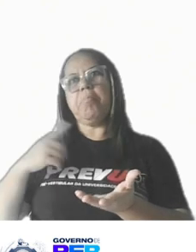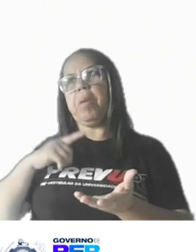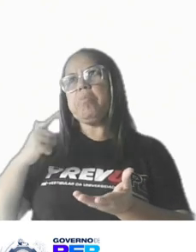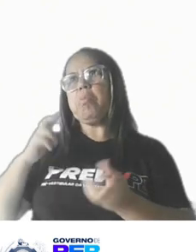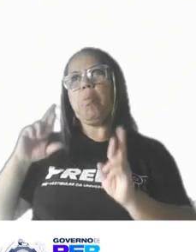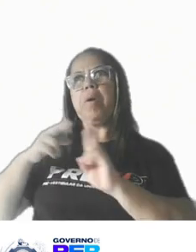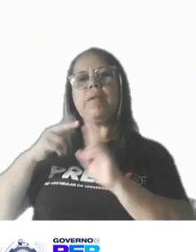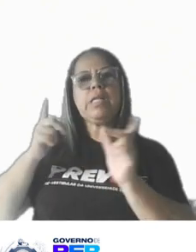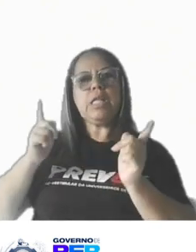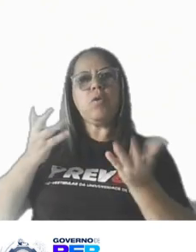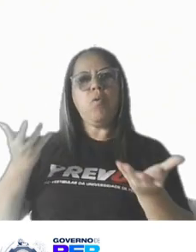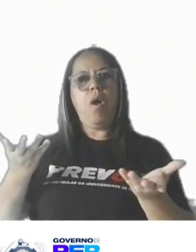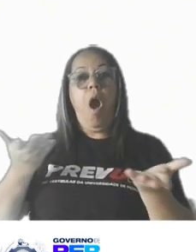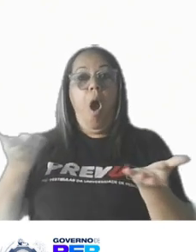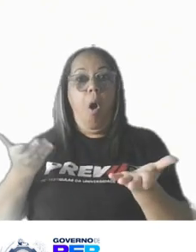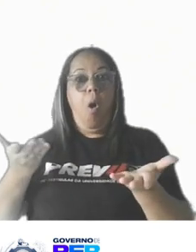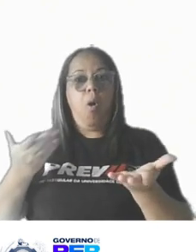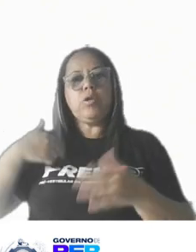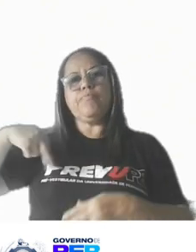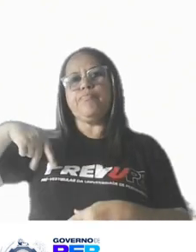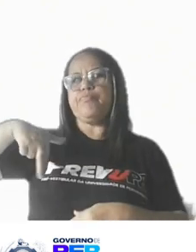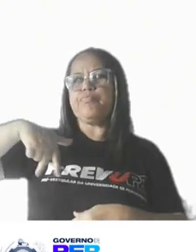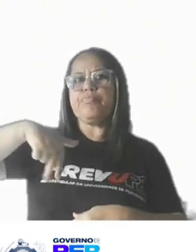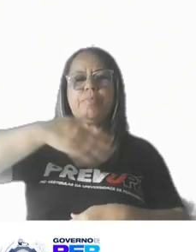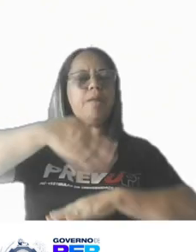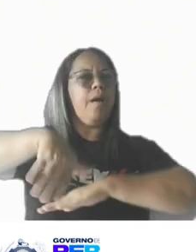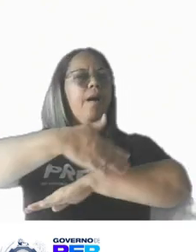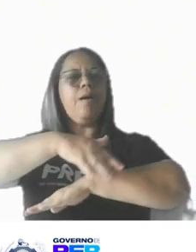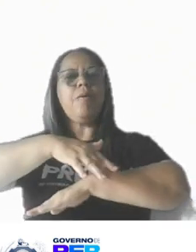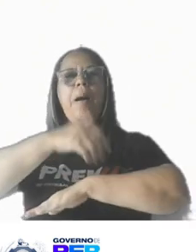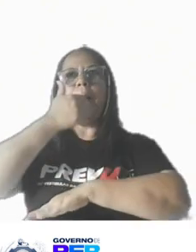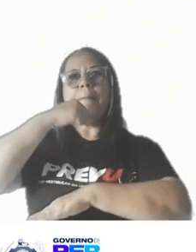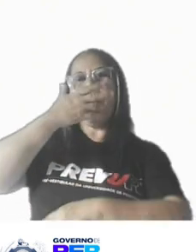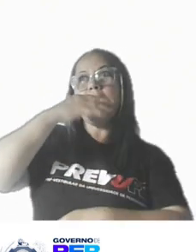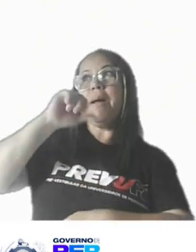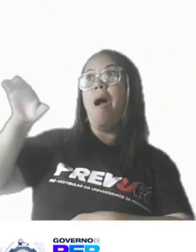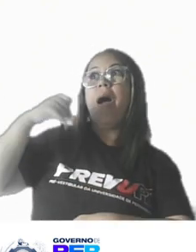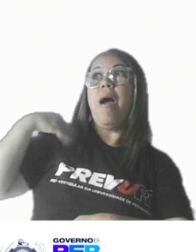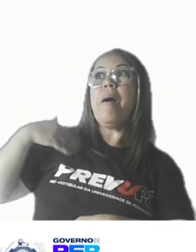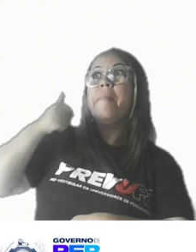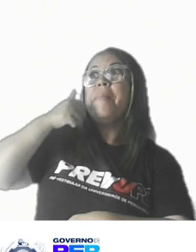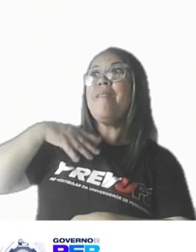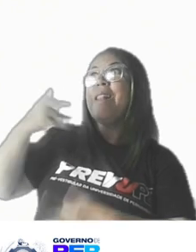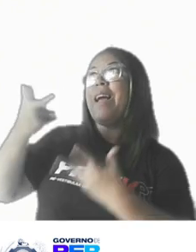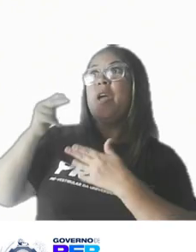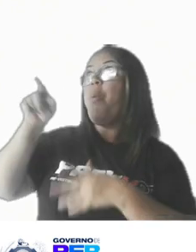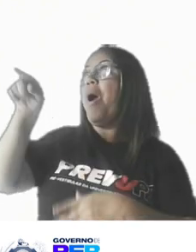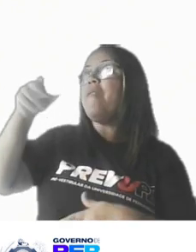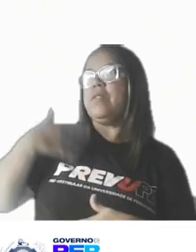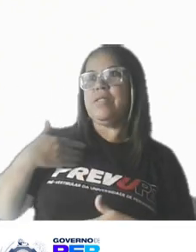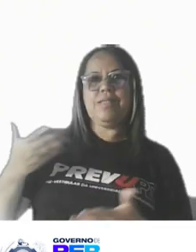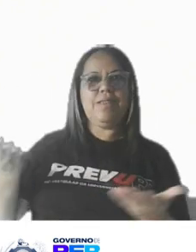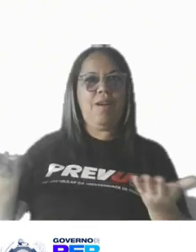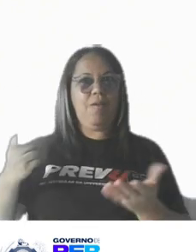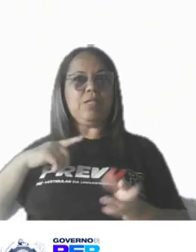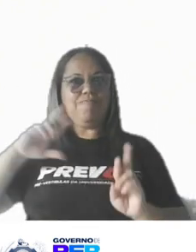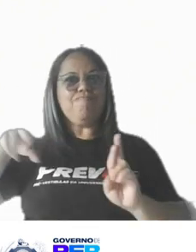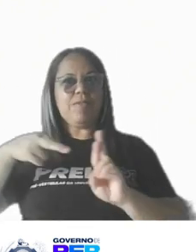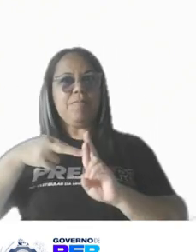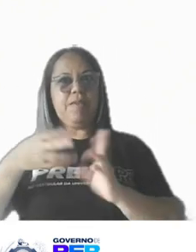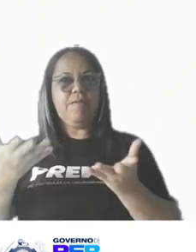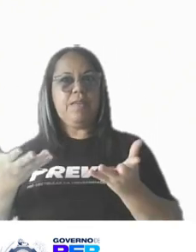referência? Hoje a gente sai na rua e os pais falam, minha filha quer ser igual a você. Hoje temos nossas próprias